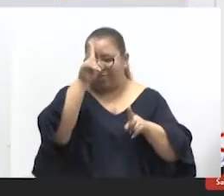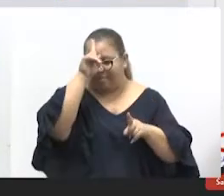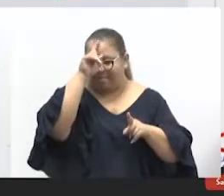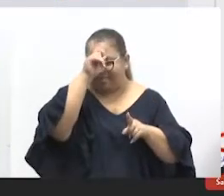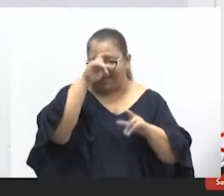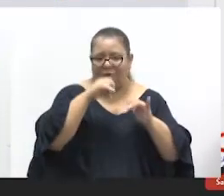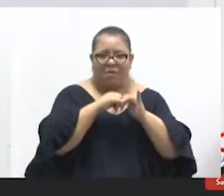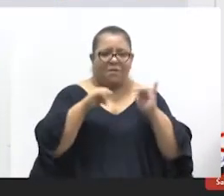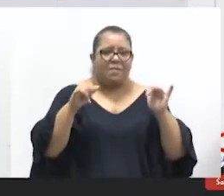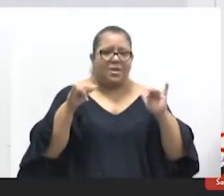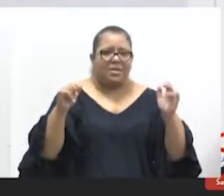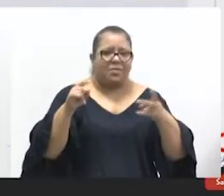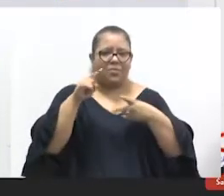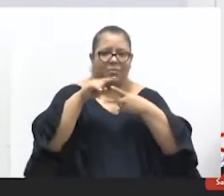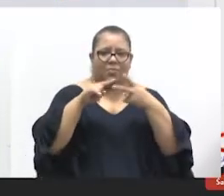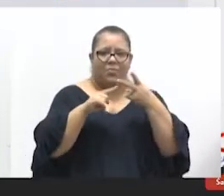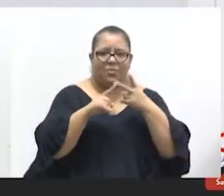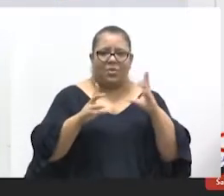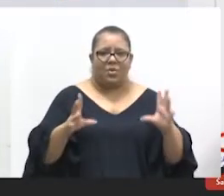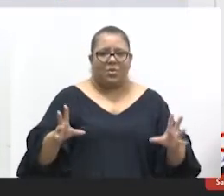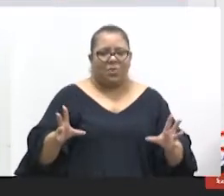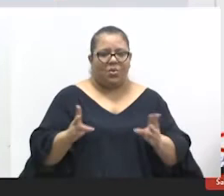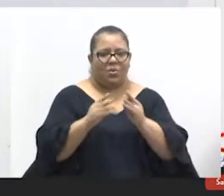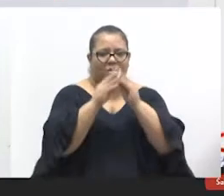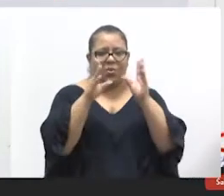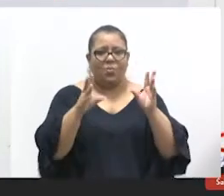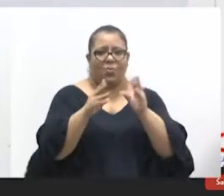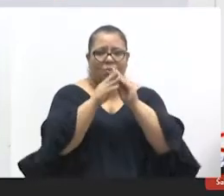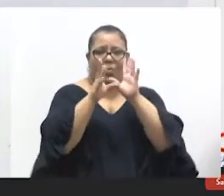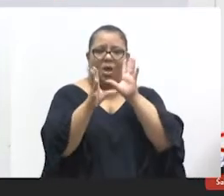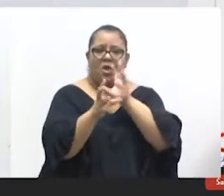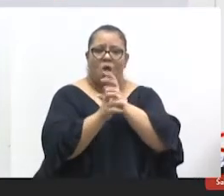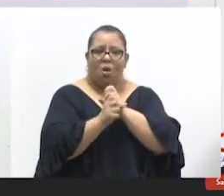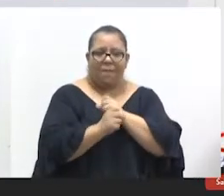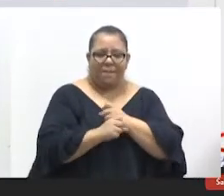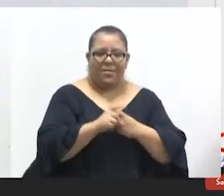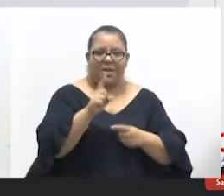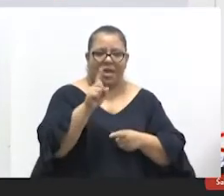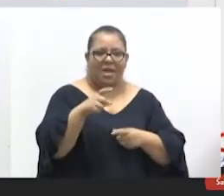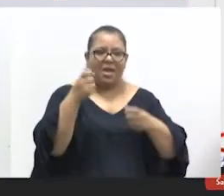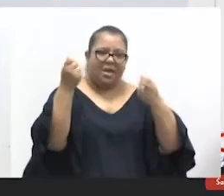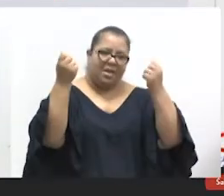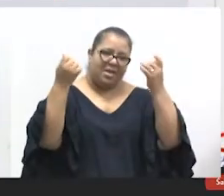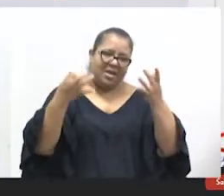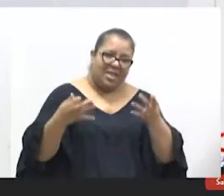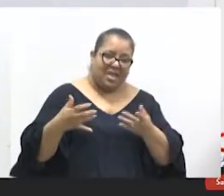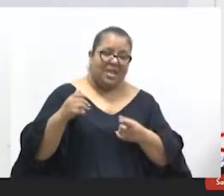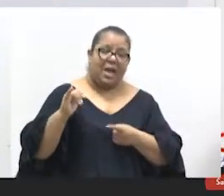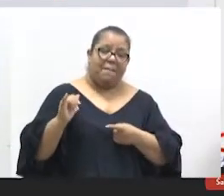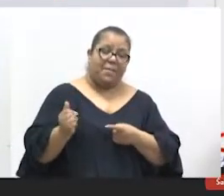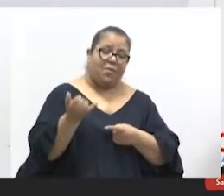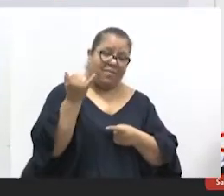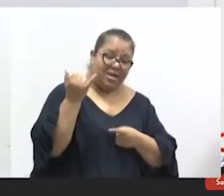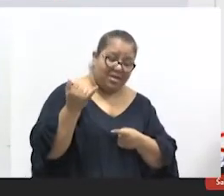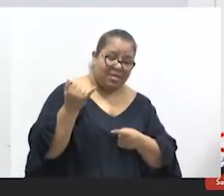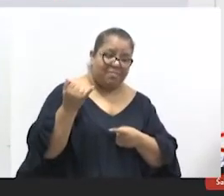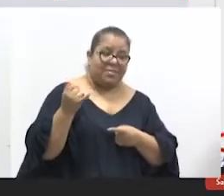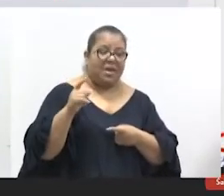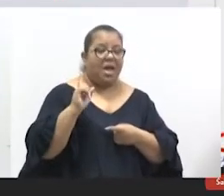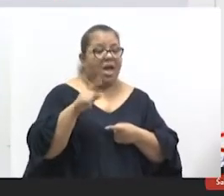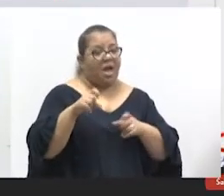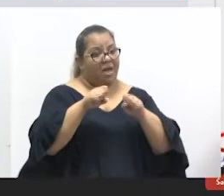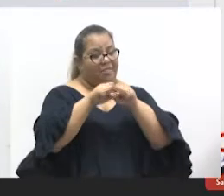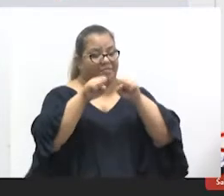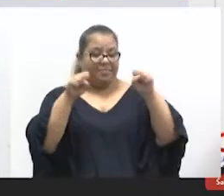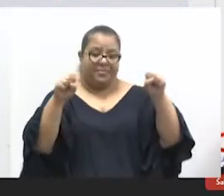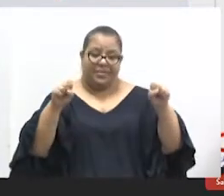Então, nós estamos falando de dados, aqui vai um esclarecimento oportuno, dos sistemas de informação operantes